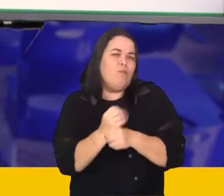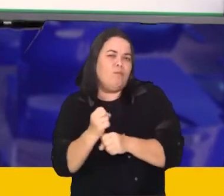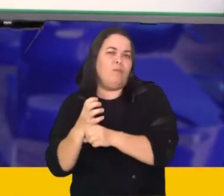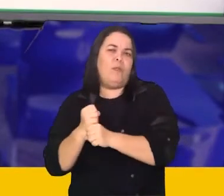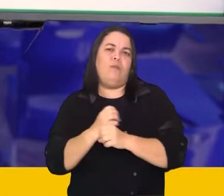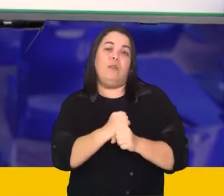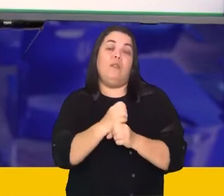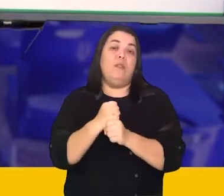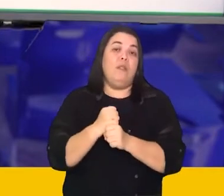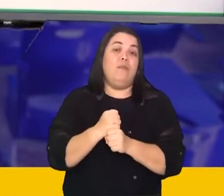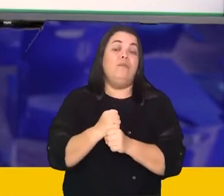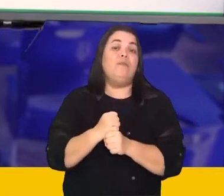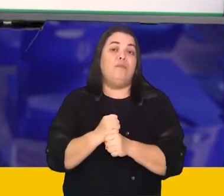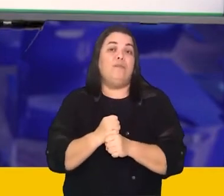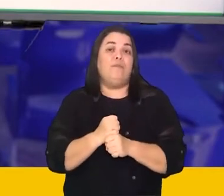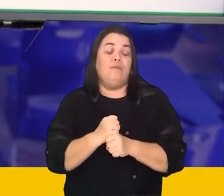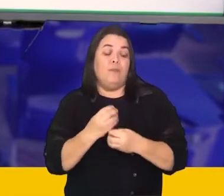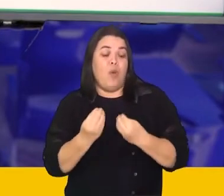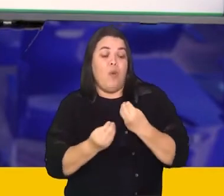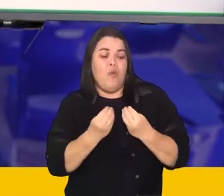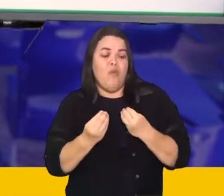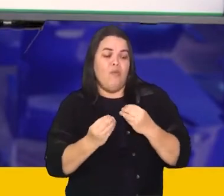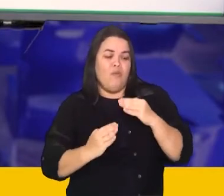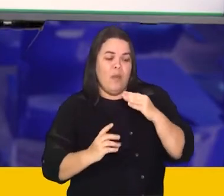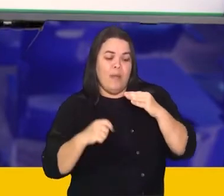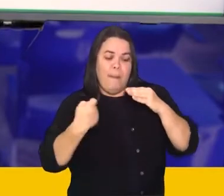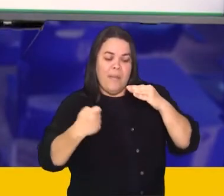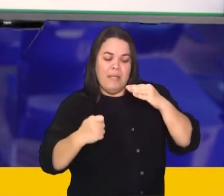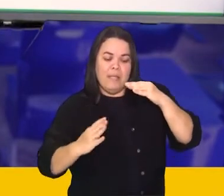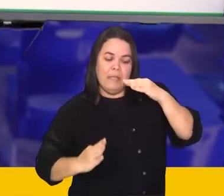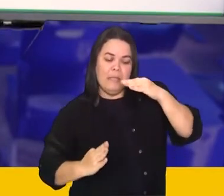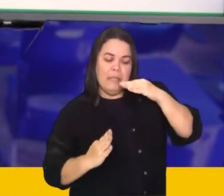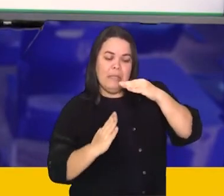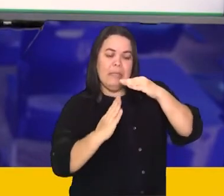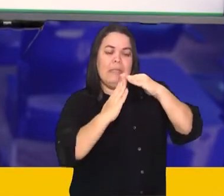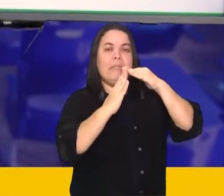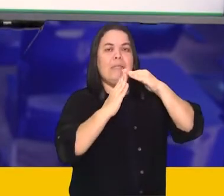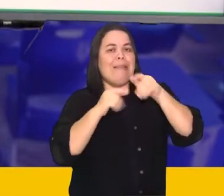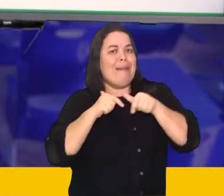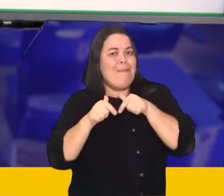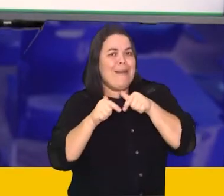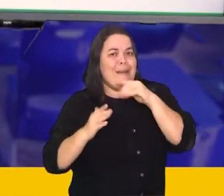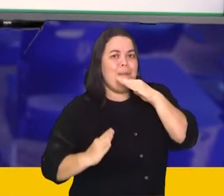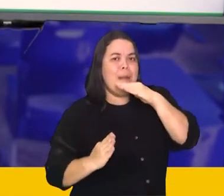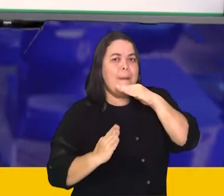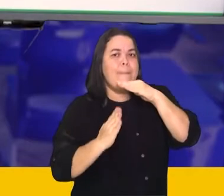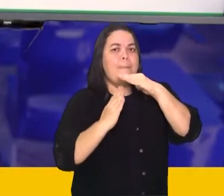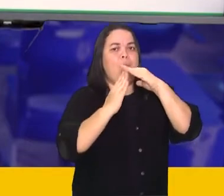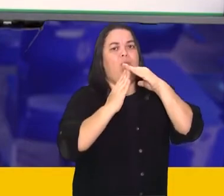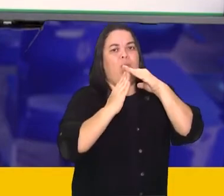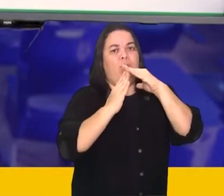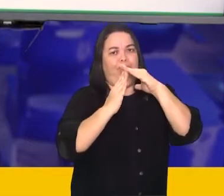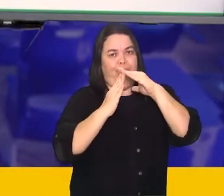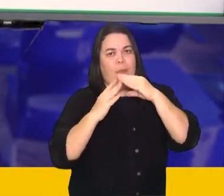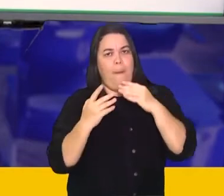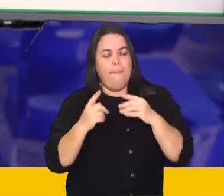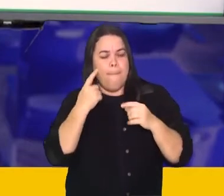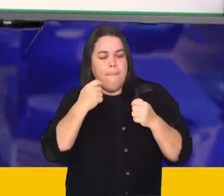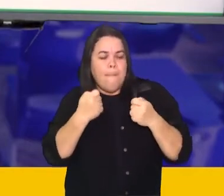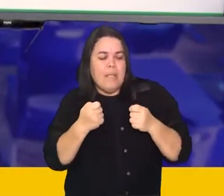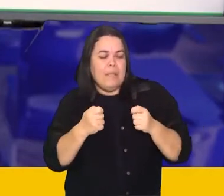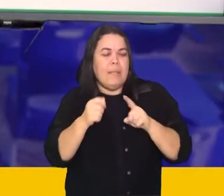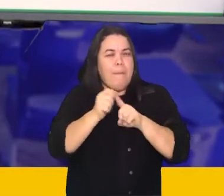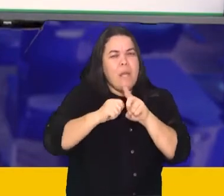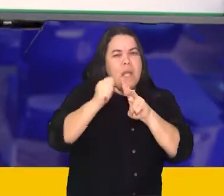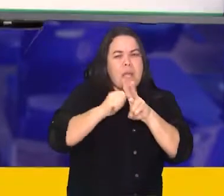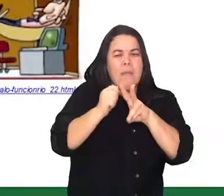se estabelece um padrão e as pessoas fazem o balanço da empresa. E aí esse outro tipo de balanço que também